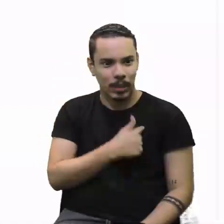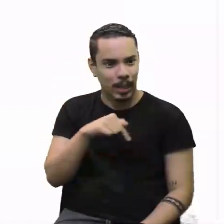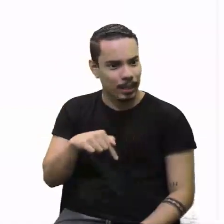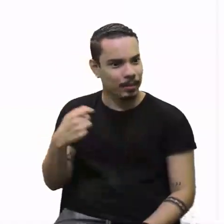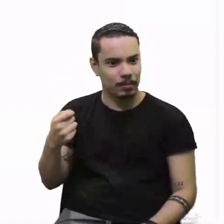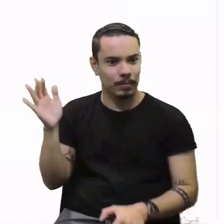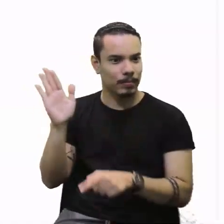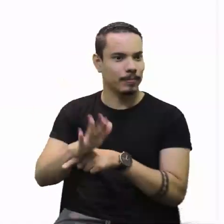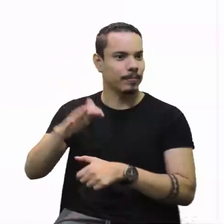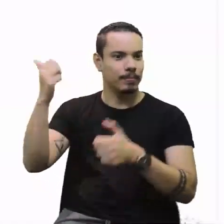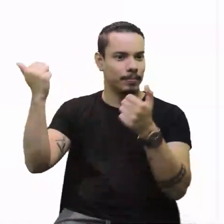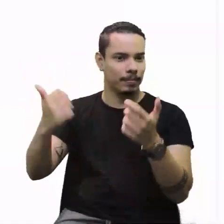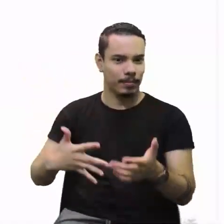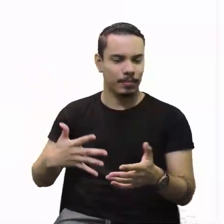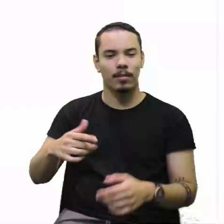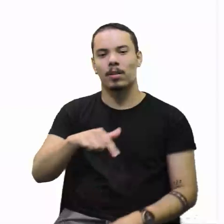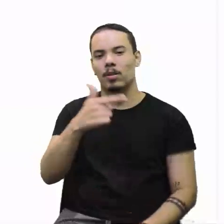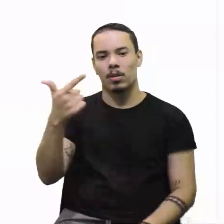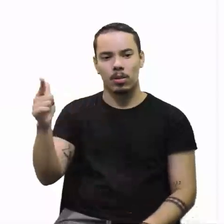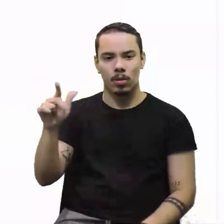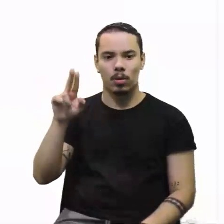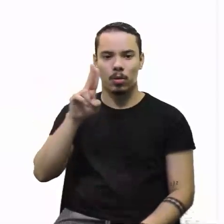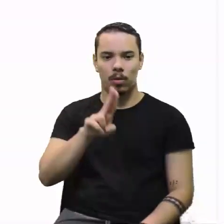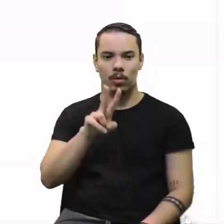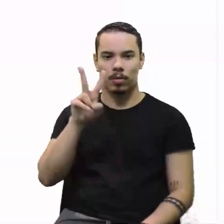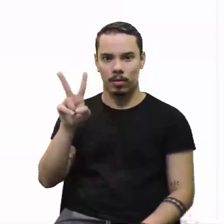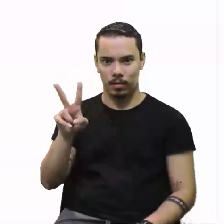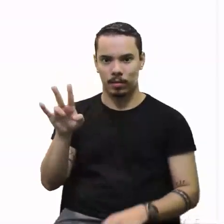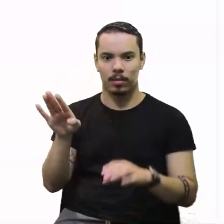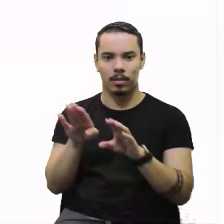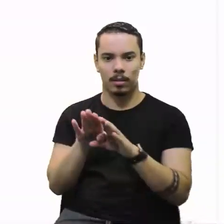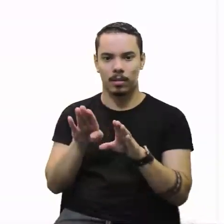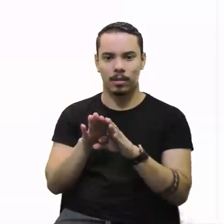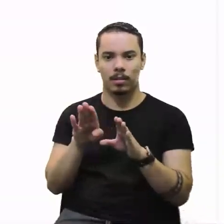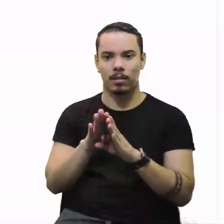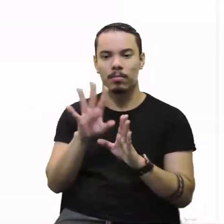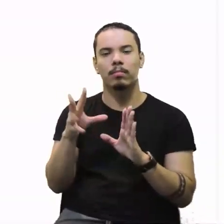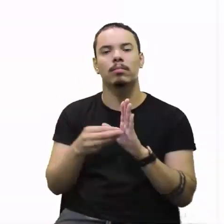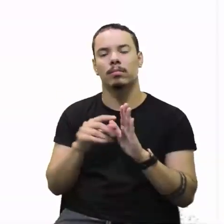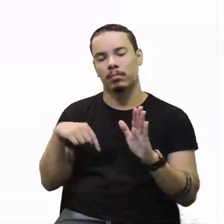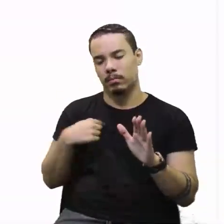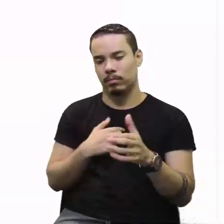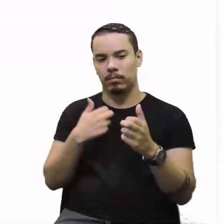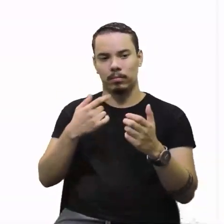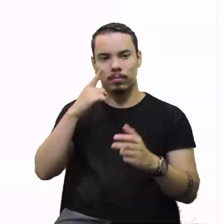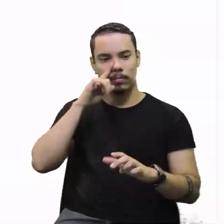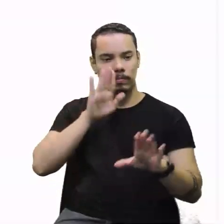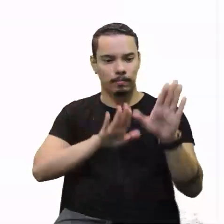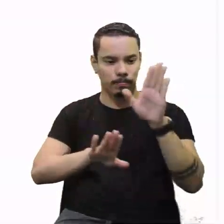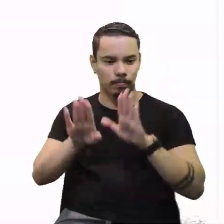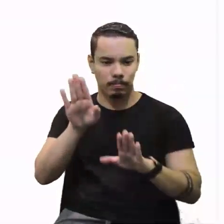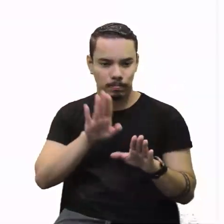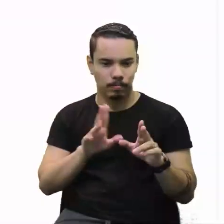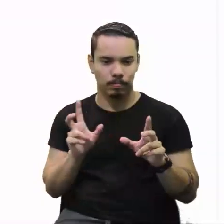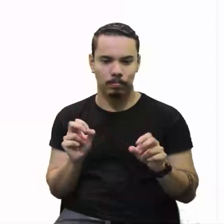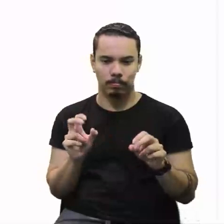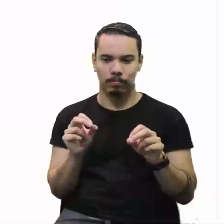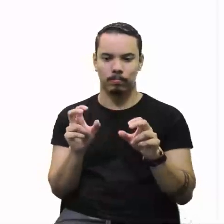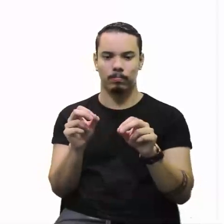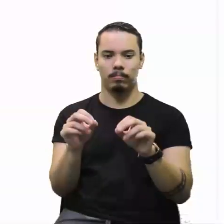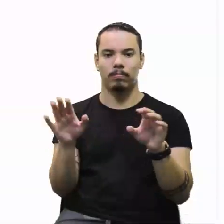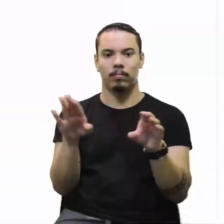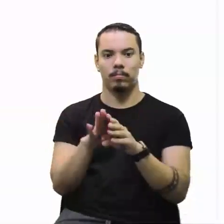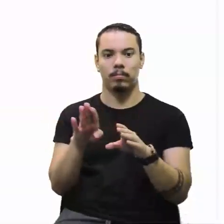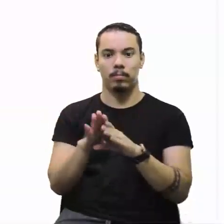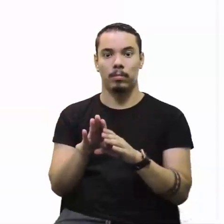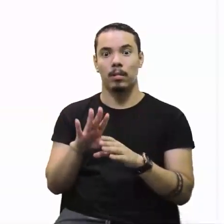professor. Ultravioleta. Ultravioleta, nós falamos aí dos riscos, inclusive, que nós temos aqui sobre o câncer de pele. Até a